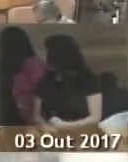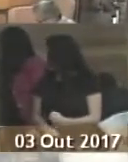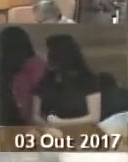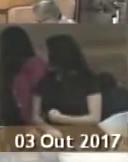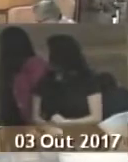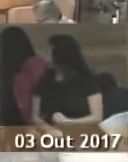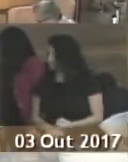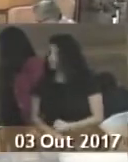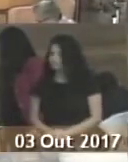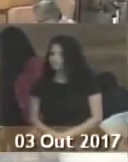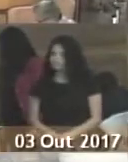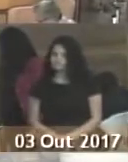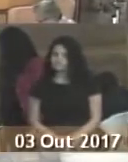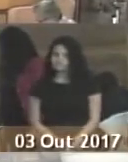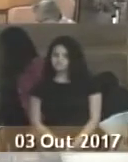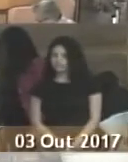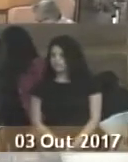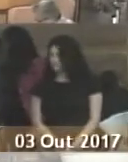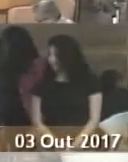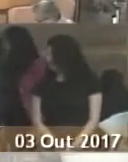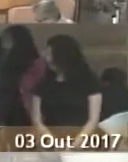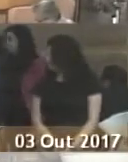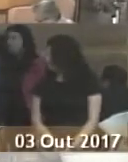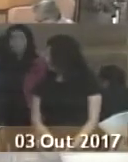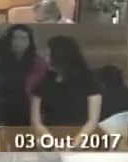cara? Pegou coisa.